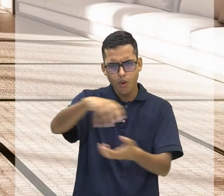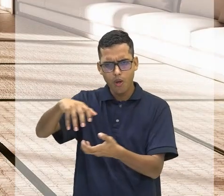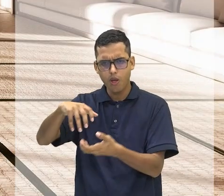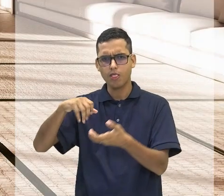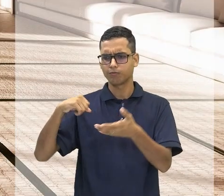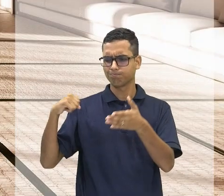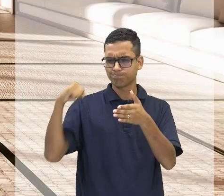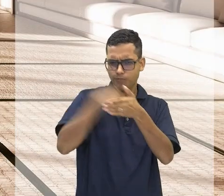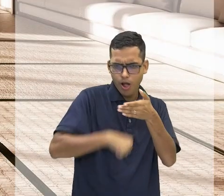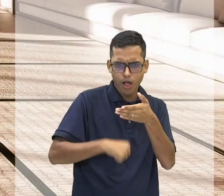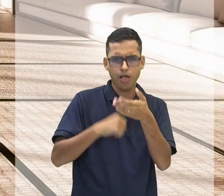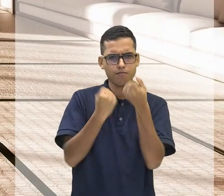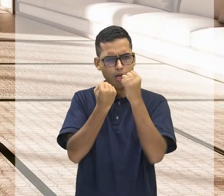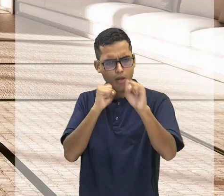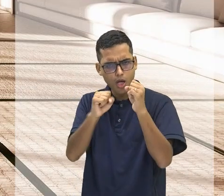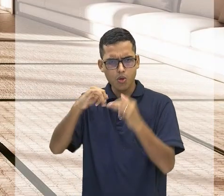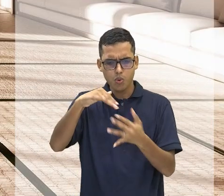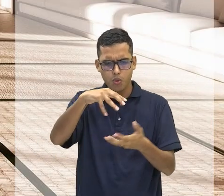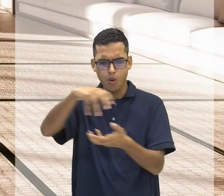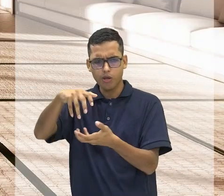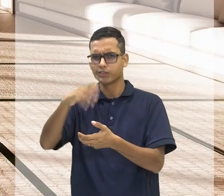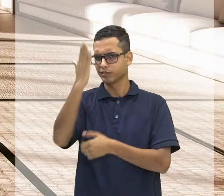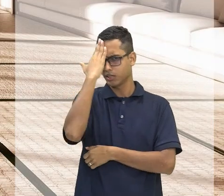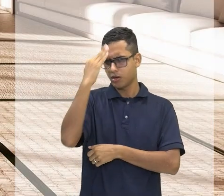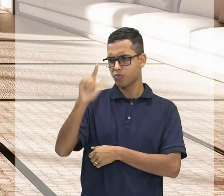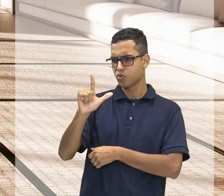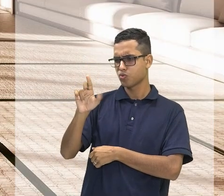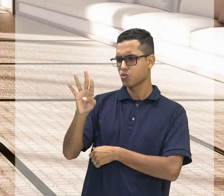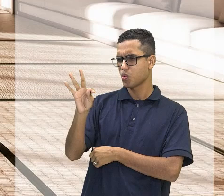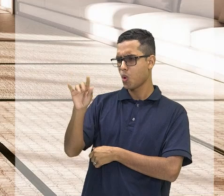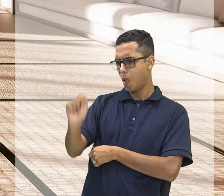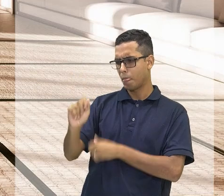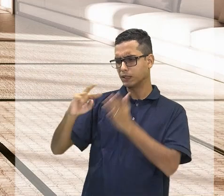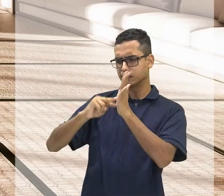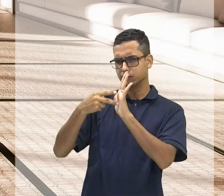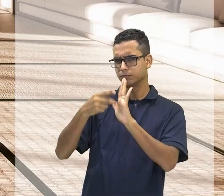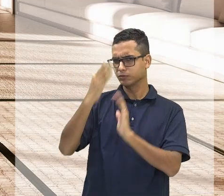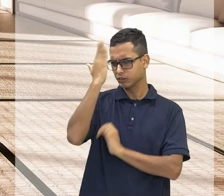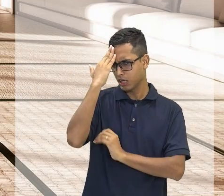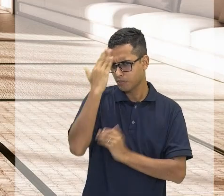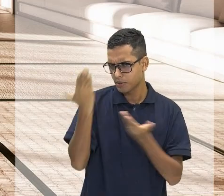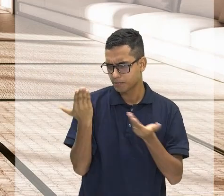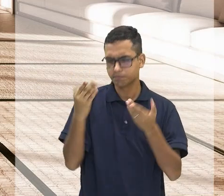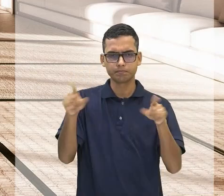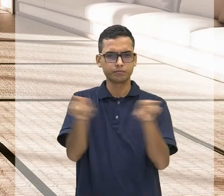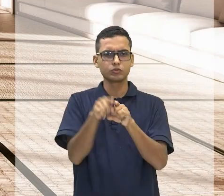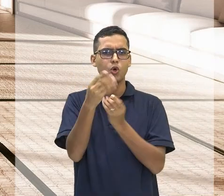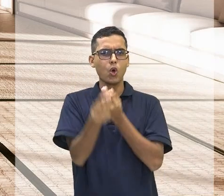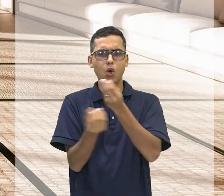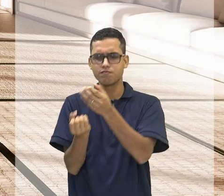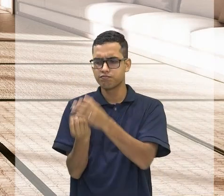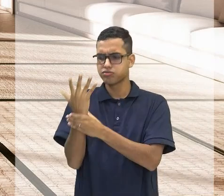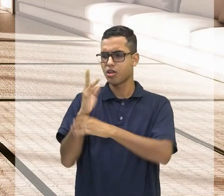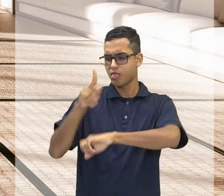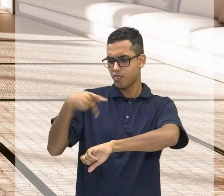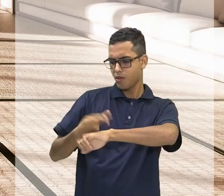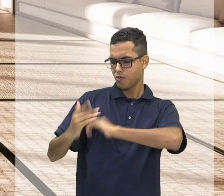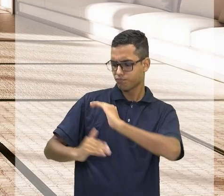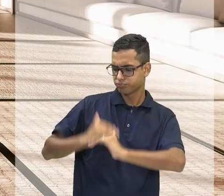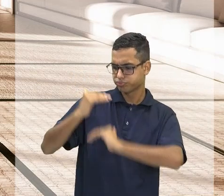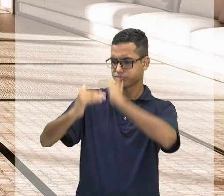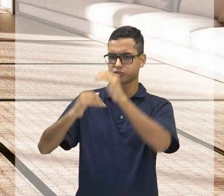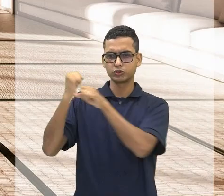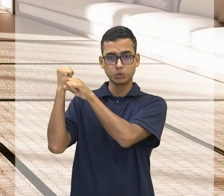karatê. Mas você sabe o que é uma luta? Sabe onde se originou e como ela foi evoluindo